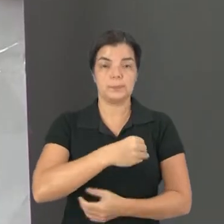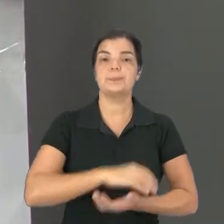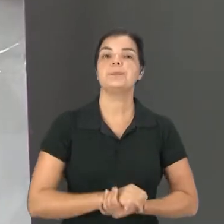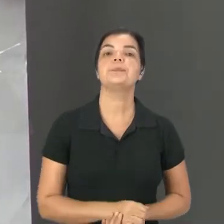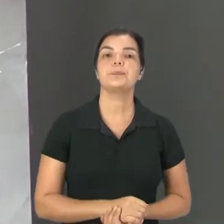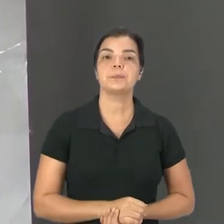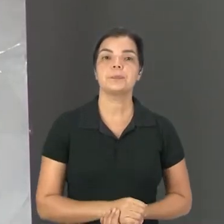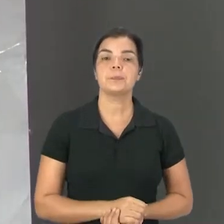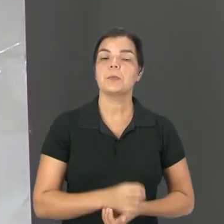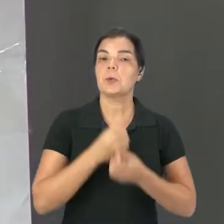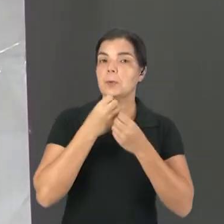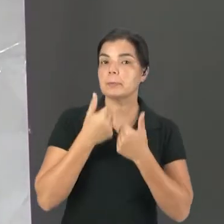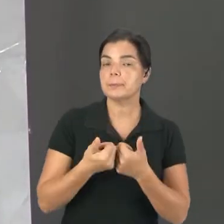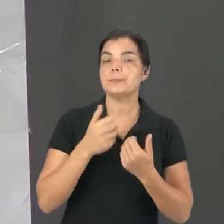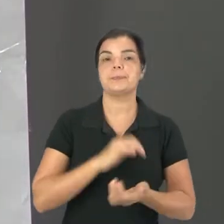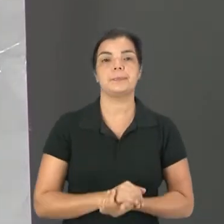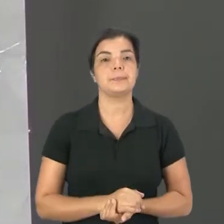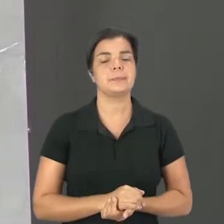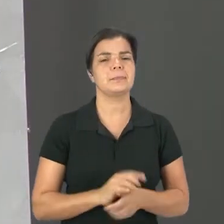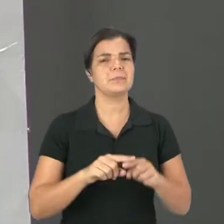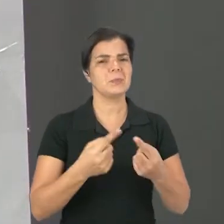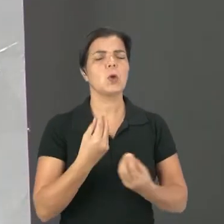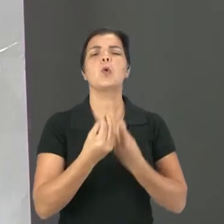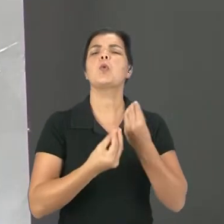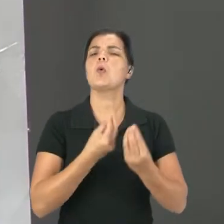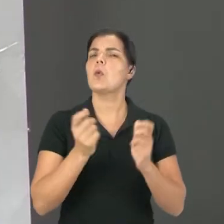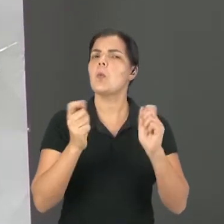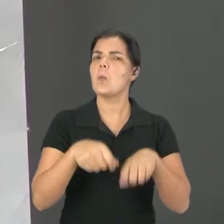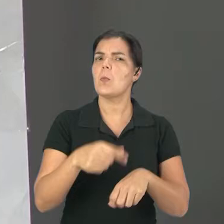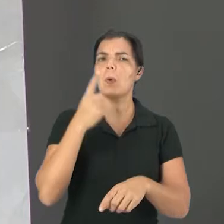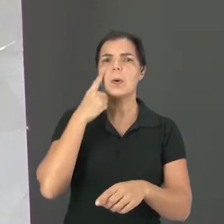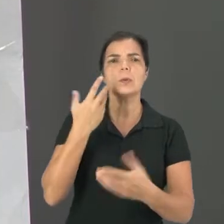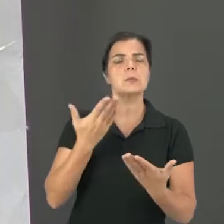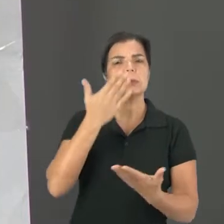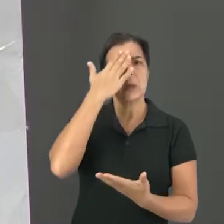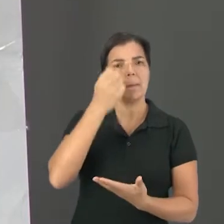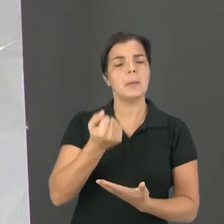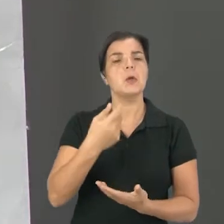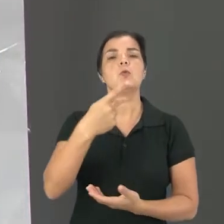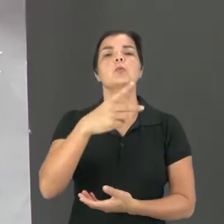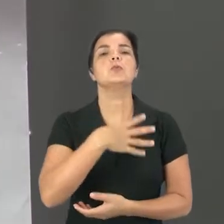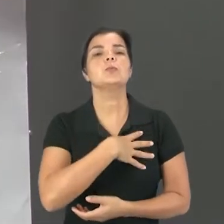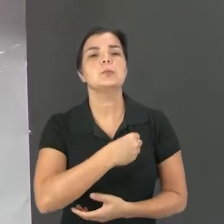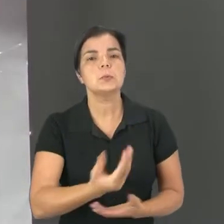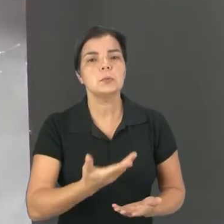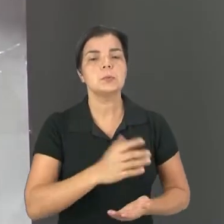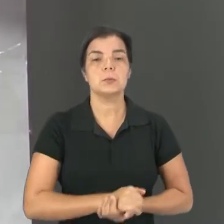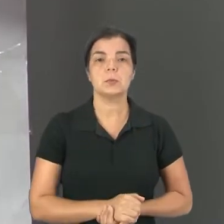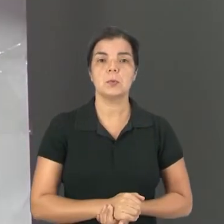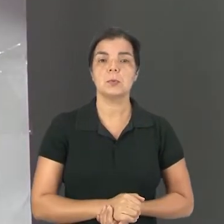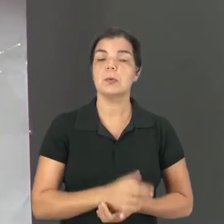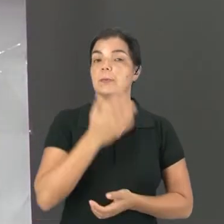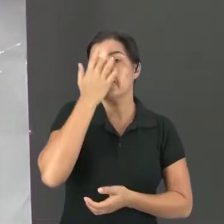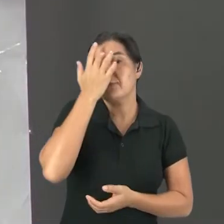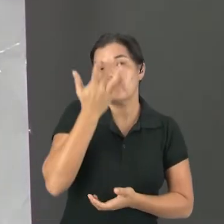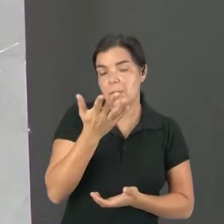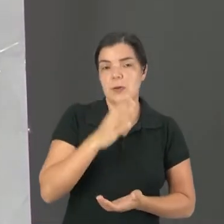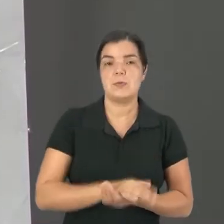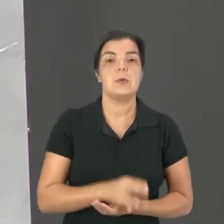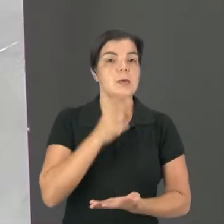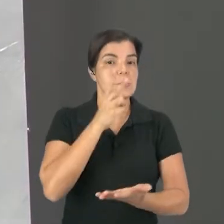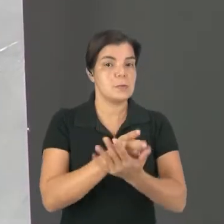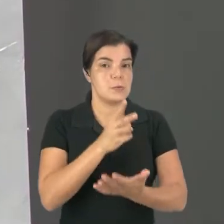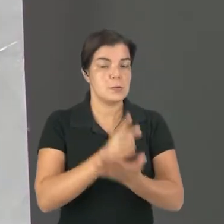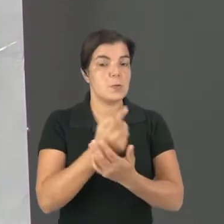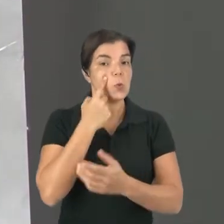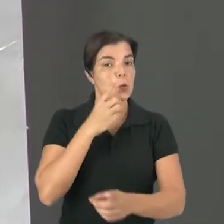filhotes. Muito bem, mas como posso distinguir os teus filhotes? Coisa fácil. Sempre